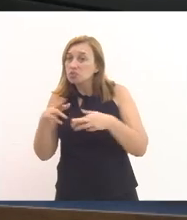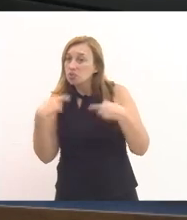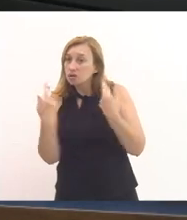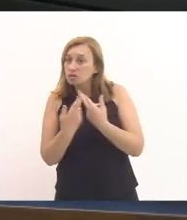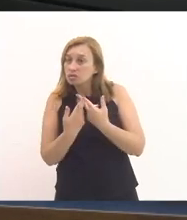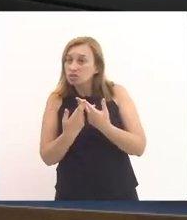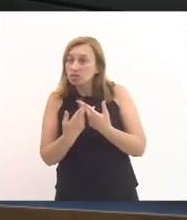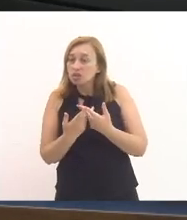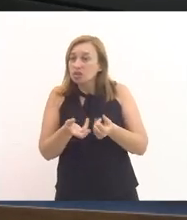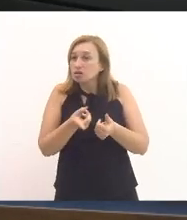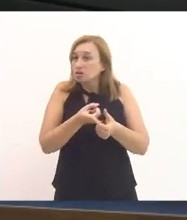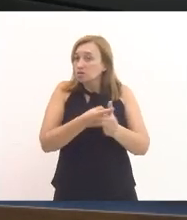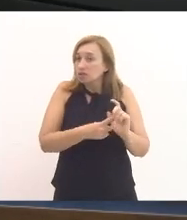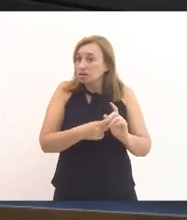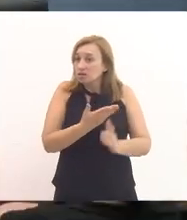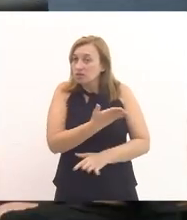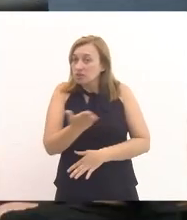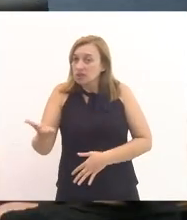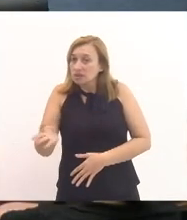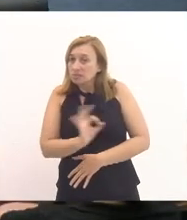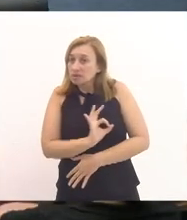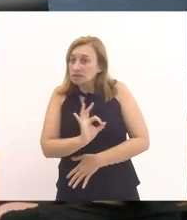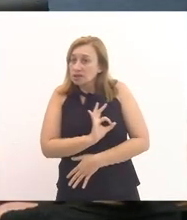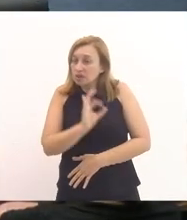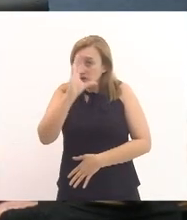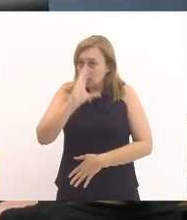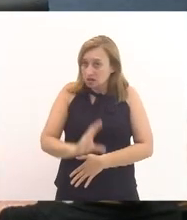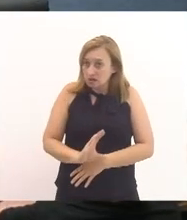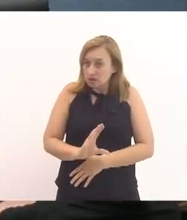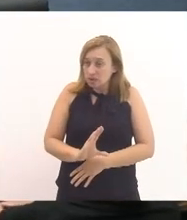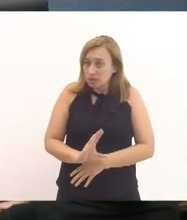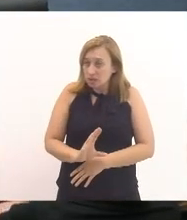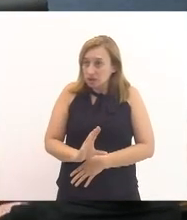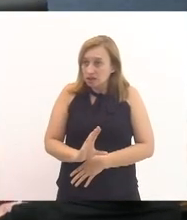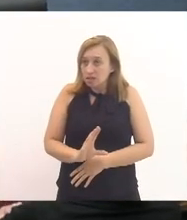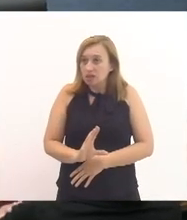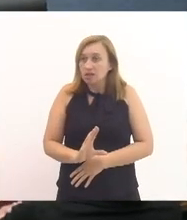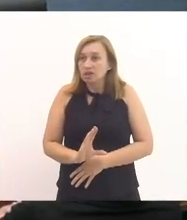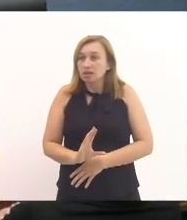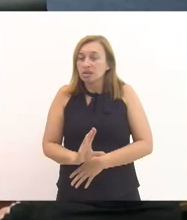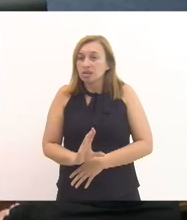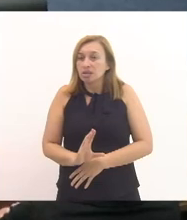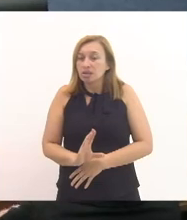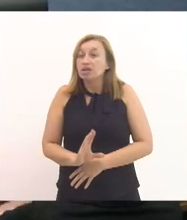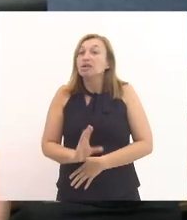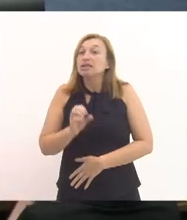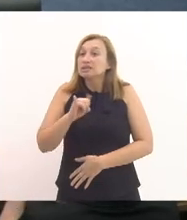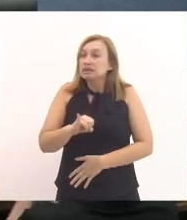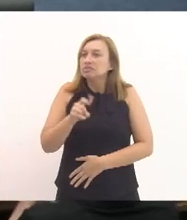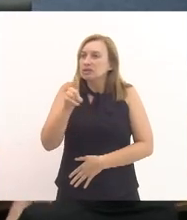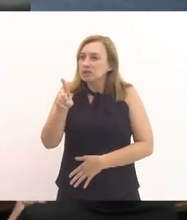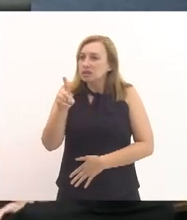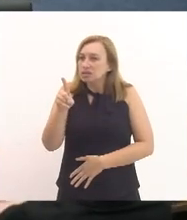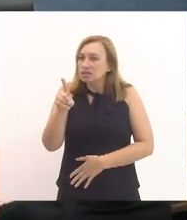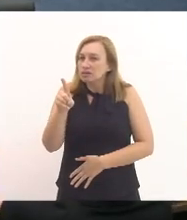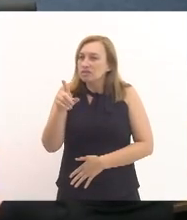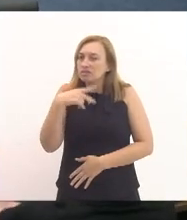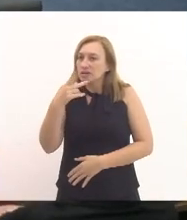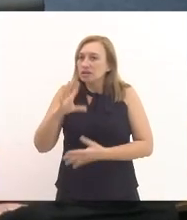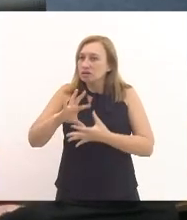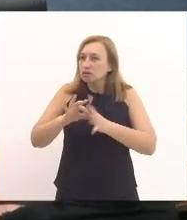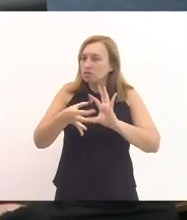não devo nada vocês policiais civis não não ele falou dessa forma mas se você colocar no